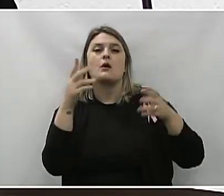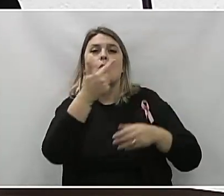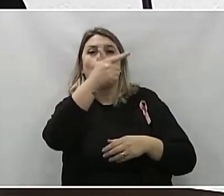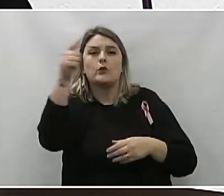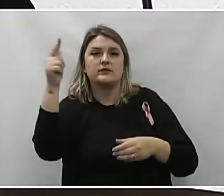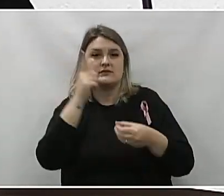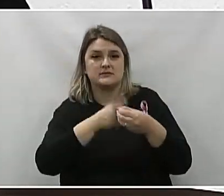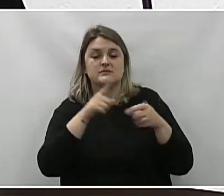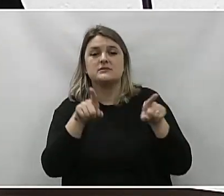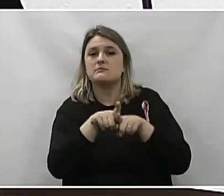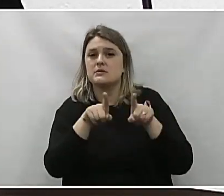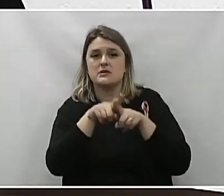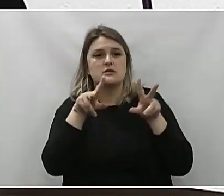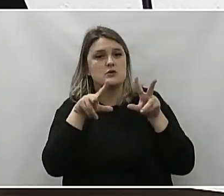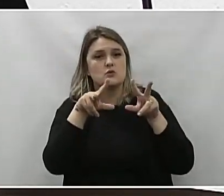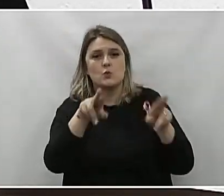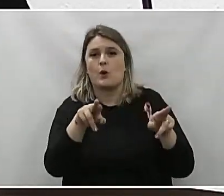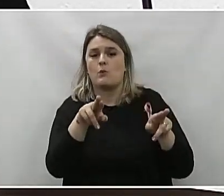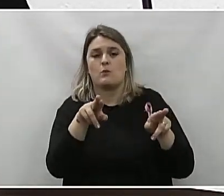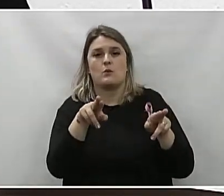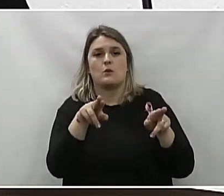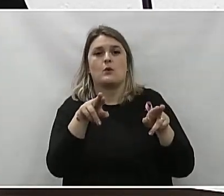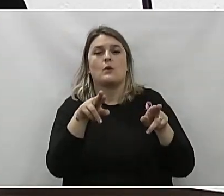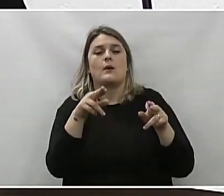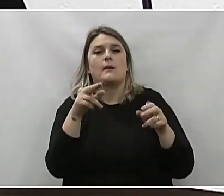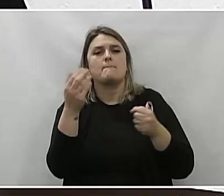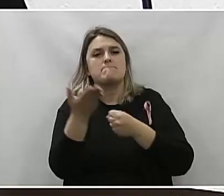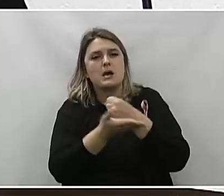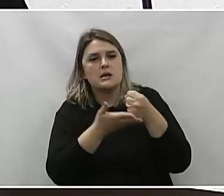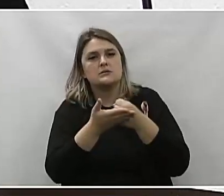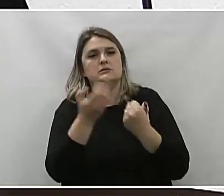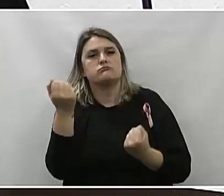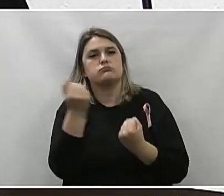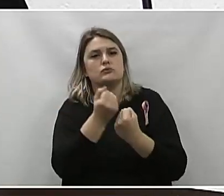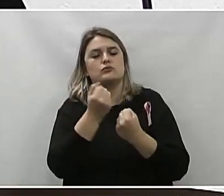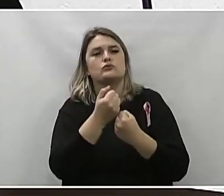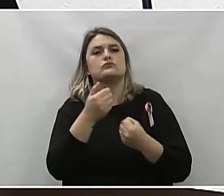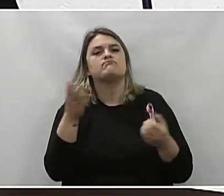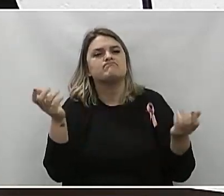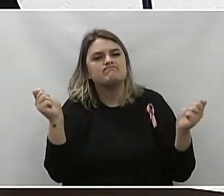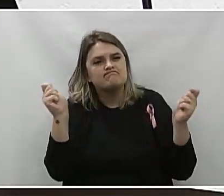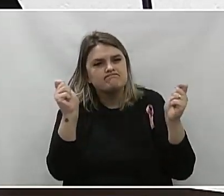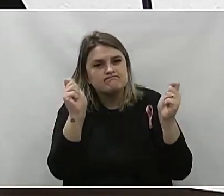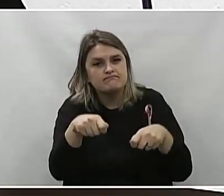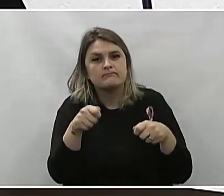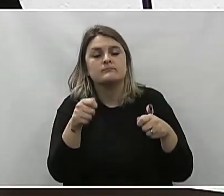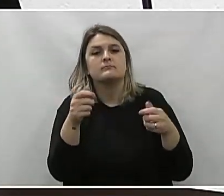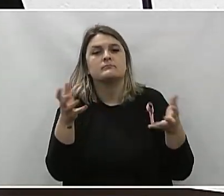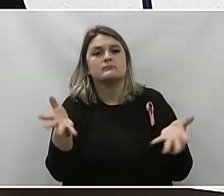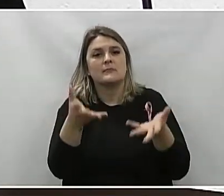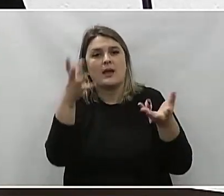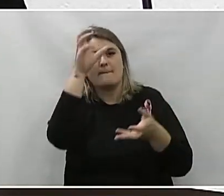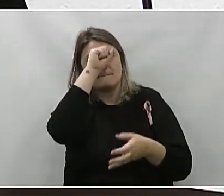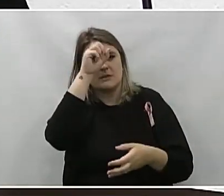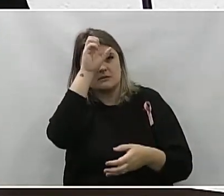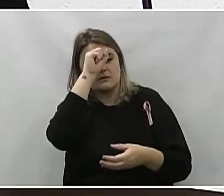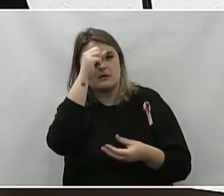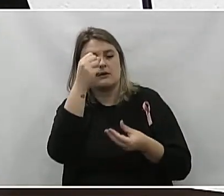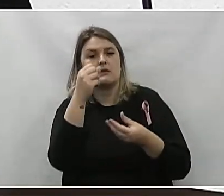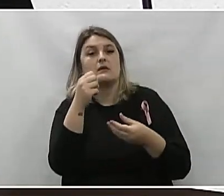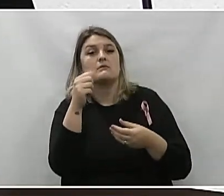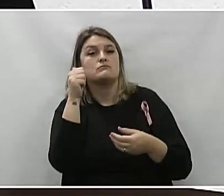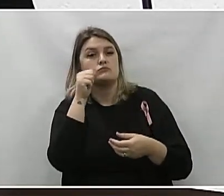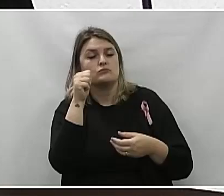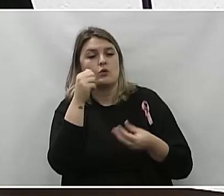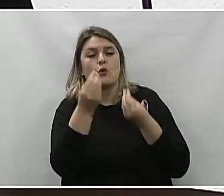que as outras cidades também tenham mais o aparato tem o mais a possibilidade de aprender com